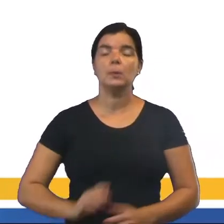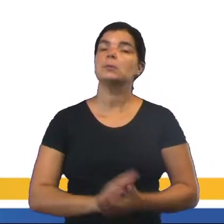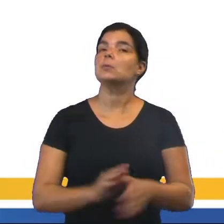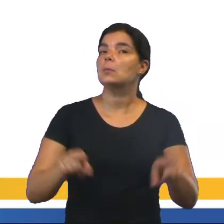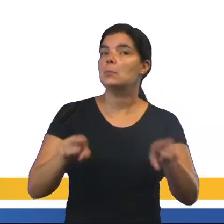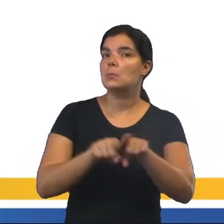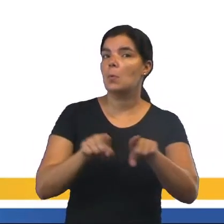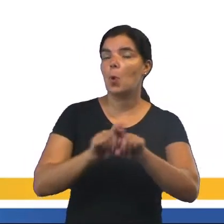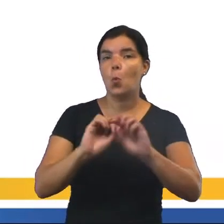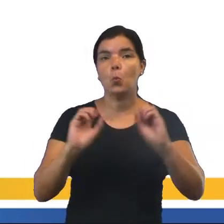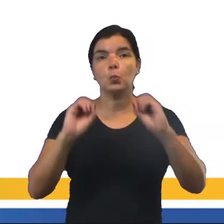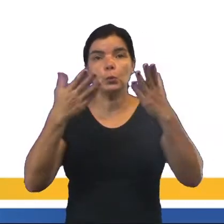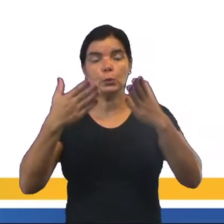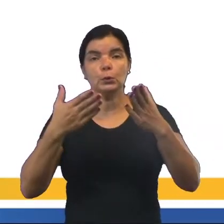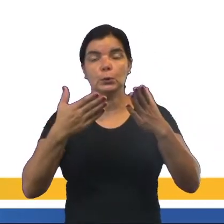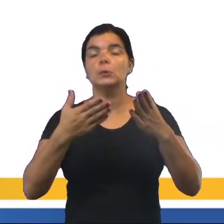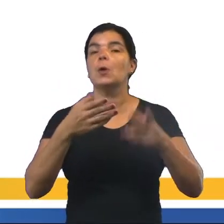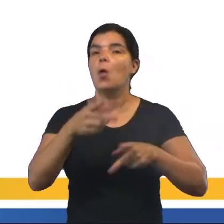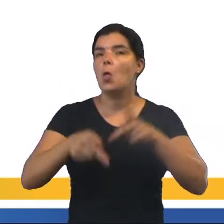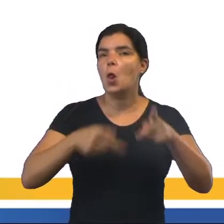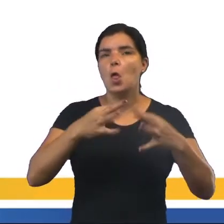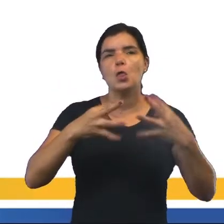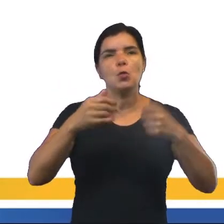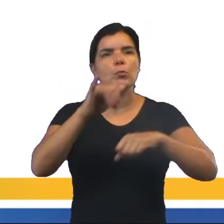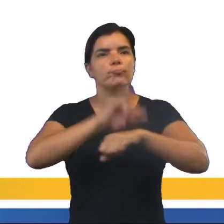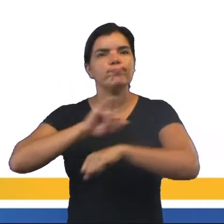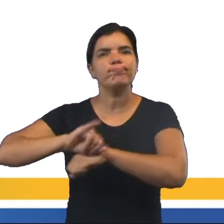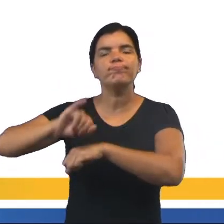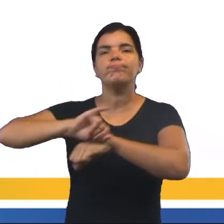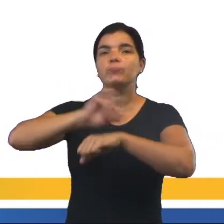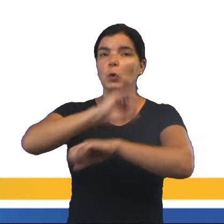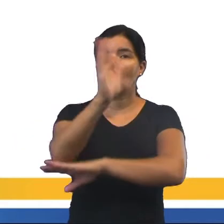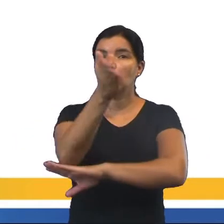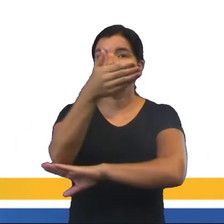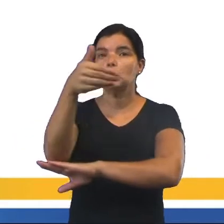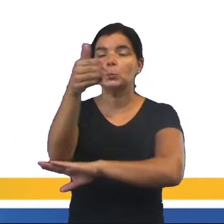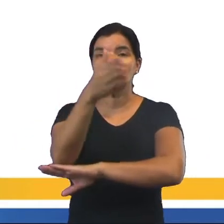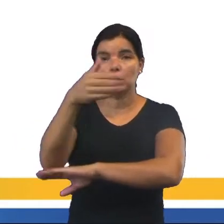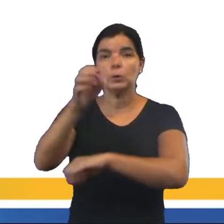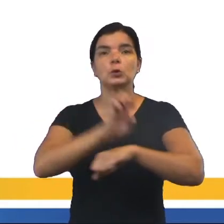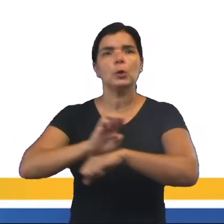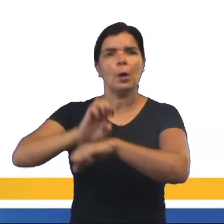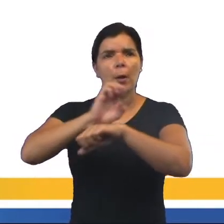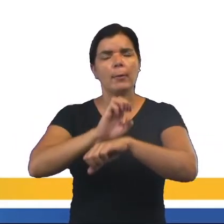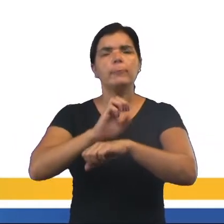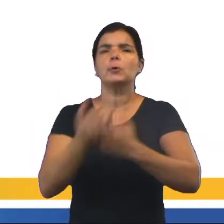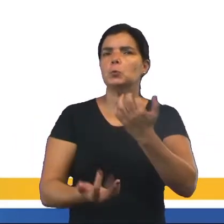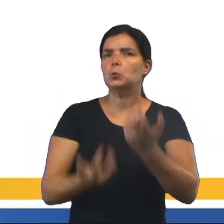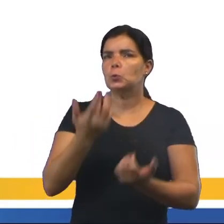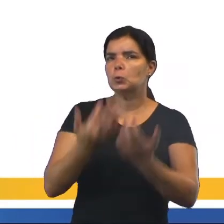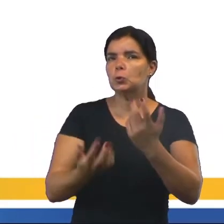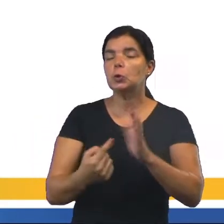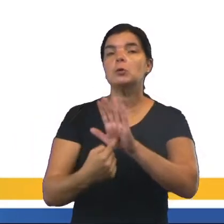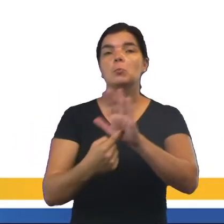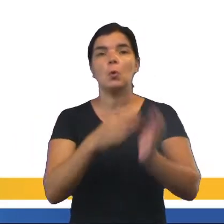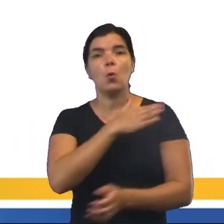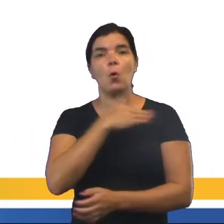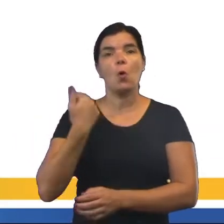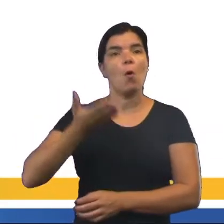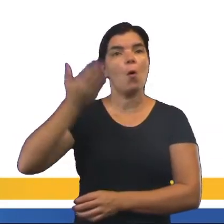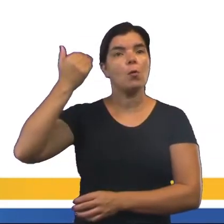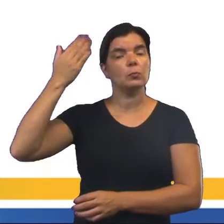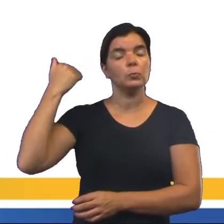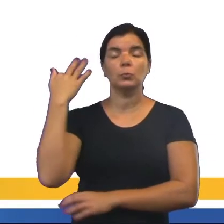Até mesmo em comemorações públicas realizadas em todas as capitais, as bandeiras estaduais elas foram queimadas para simbolizar a morte do